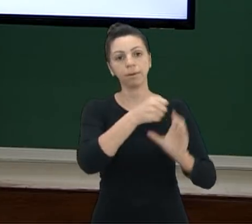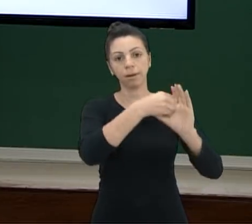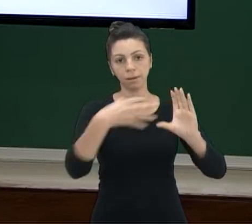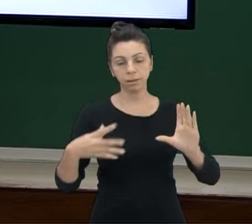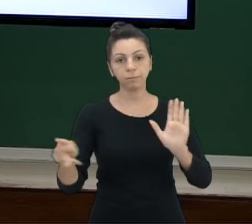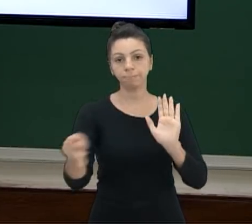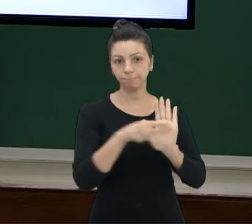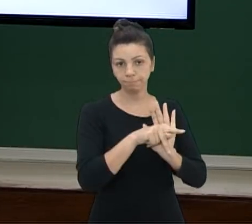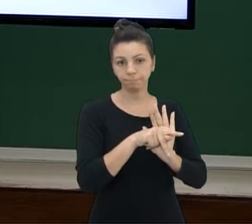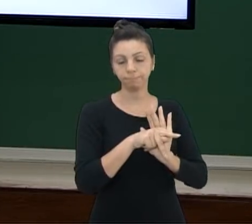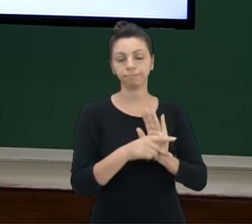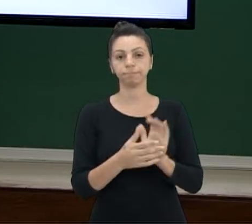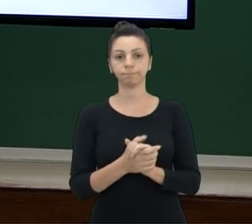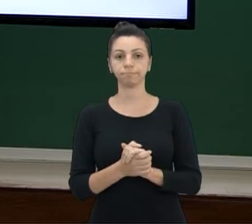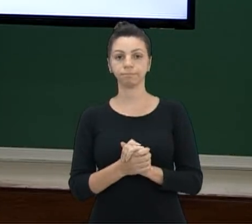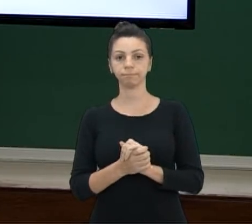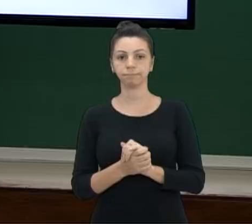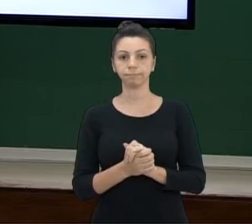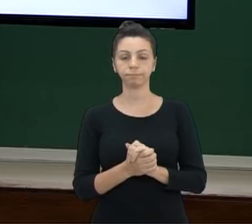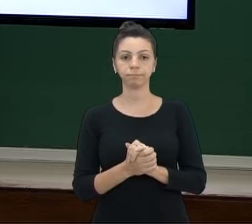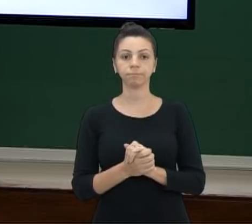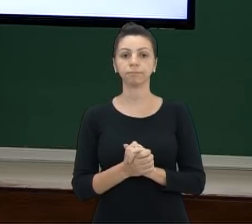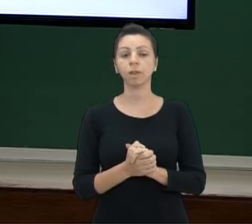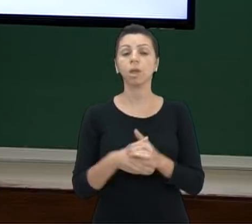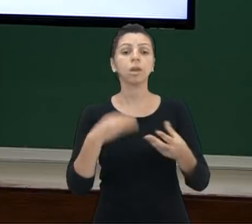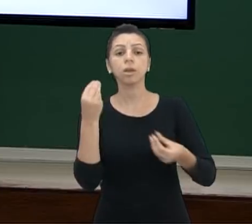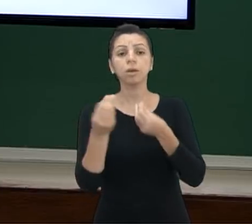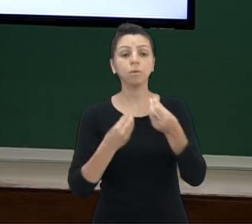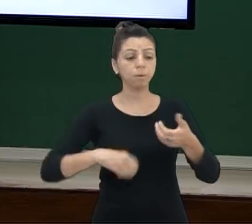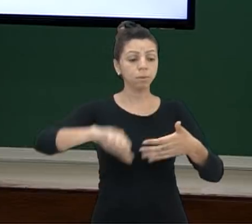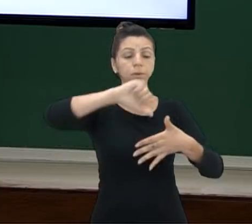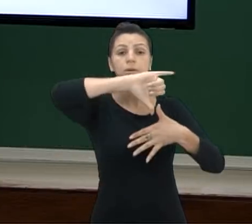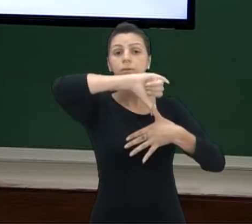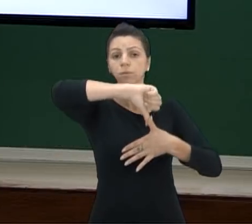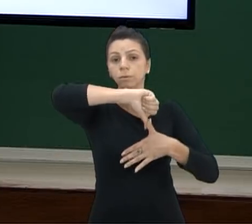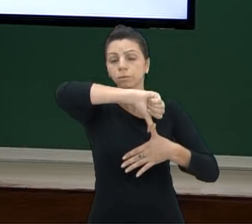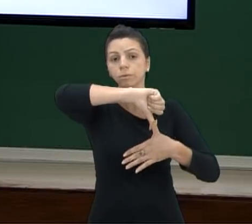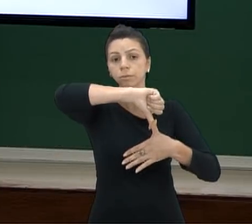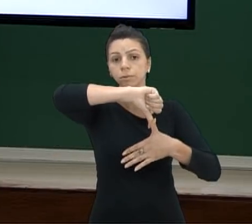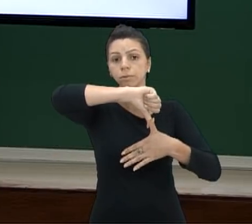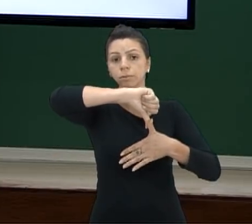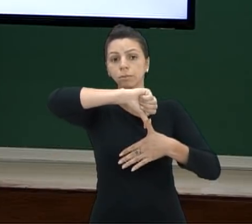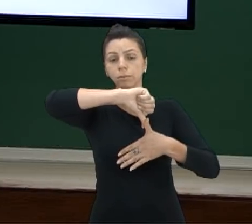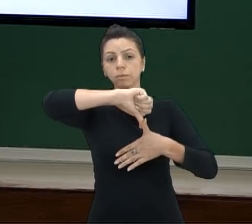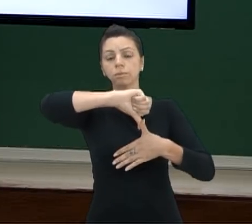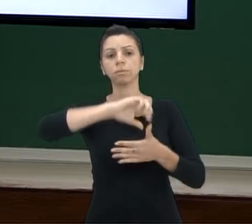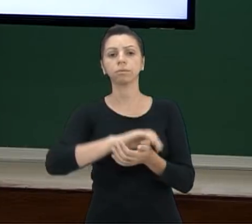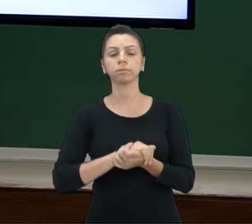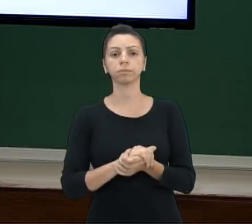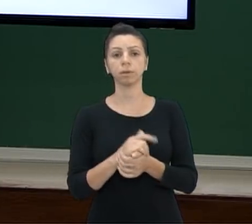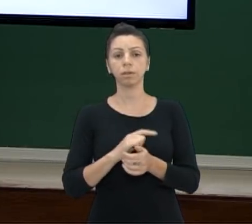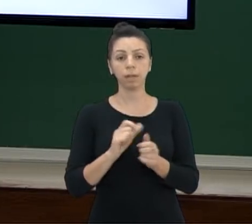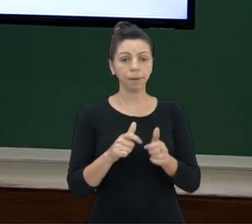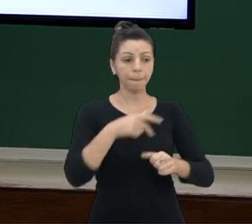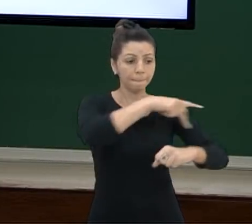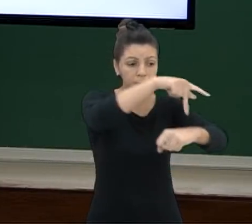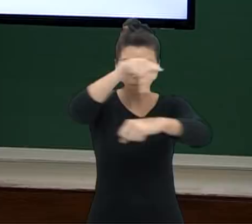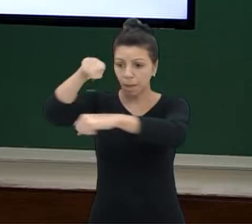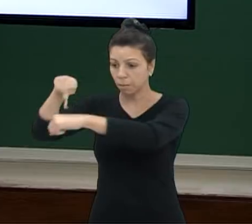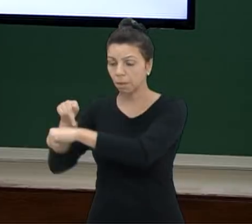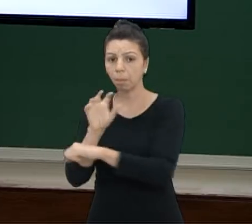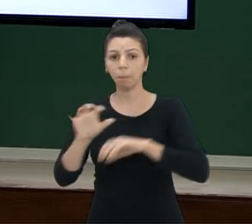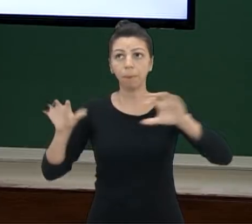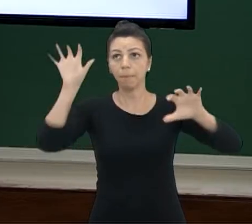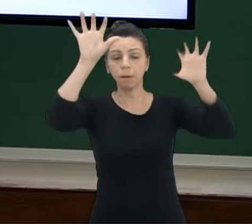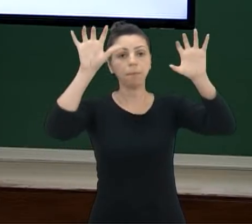características próprias. E como a porção sul do continente americano possui uma grande quantidade de países,